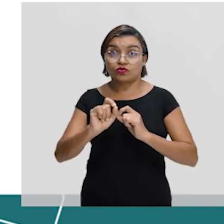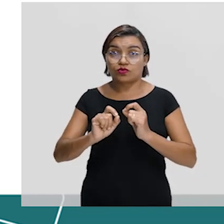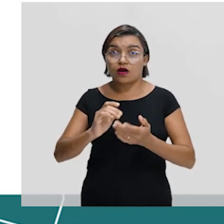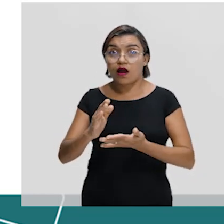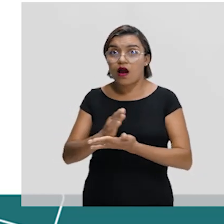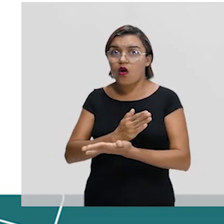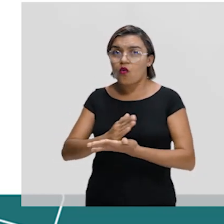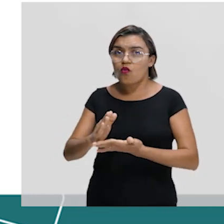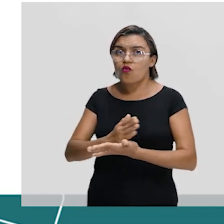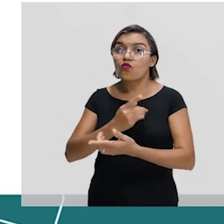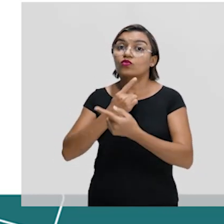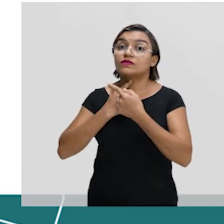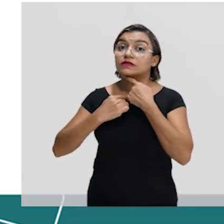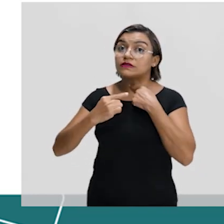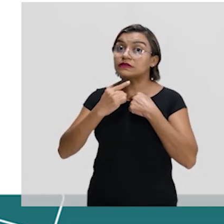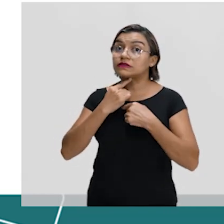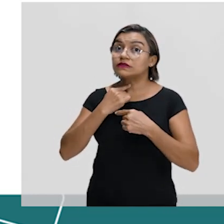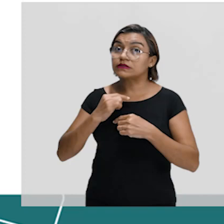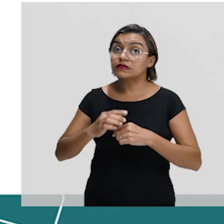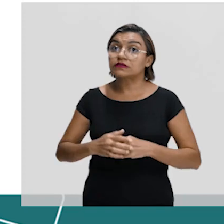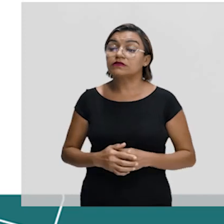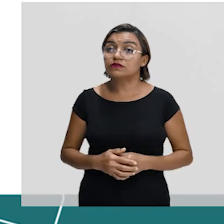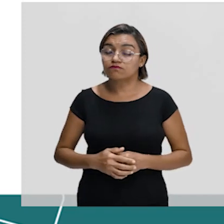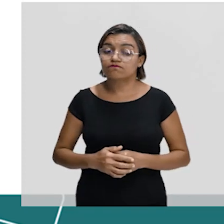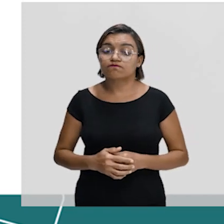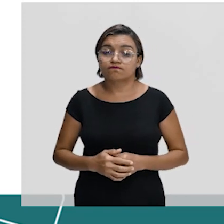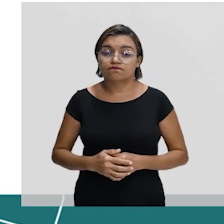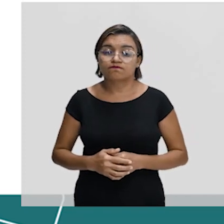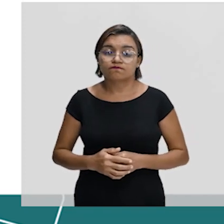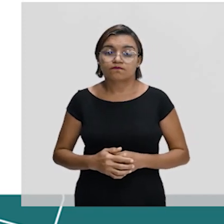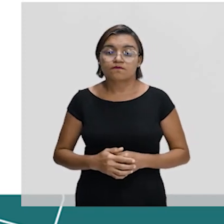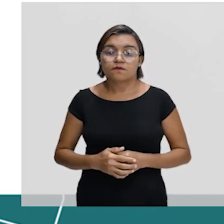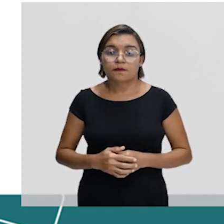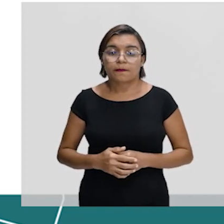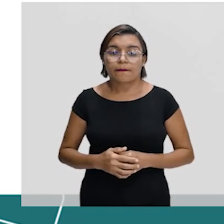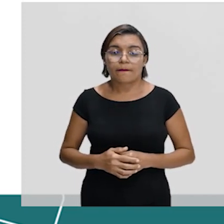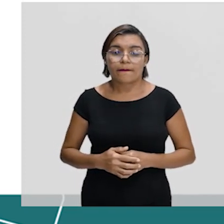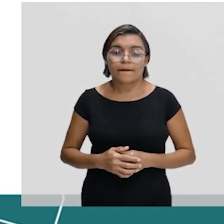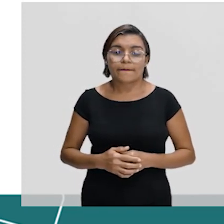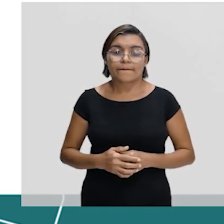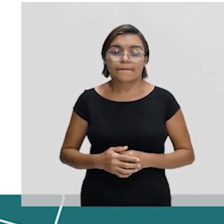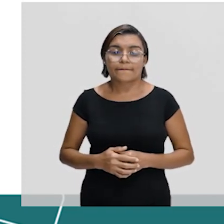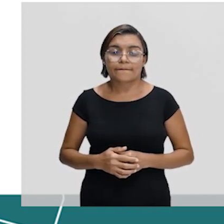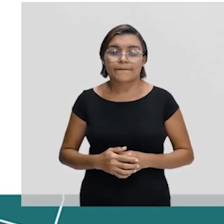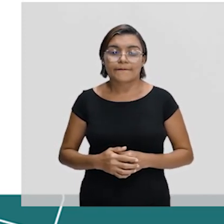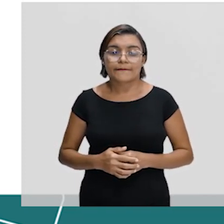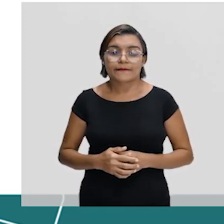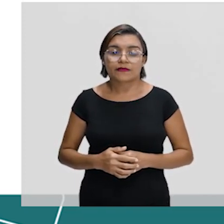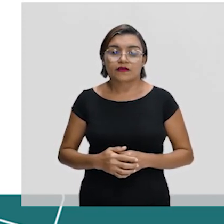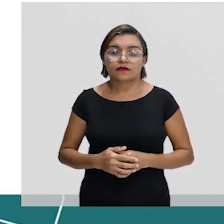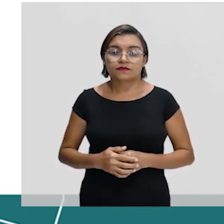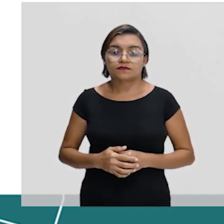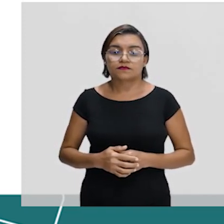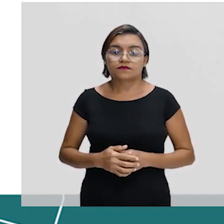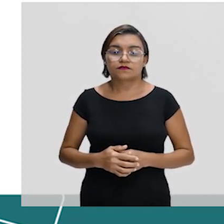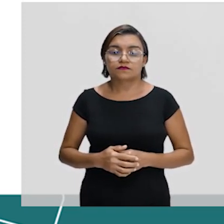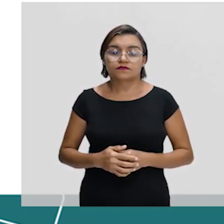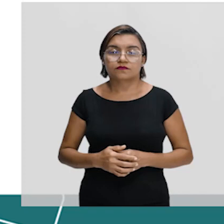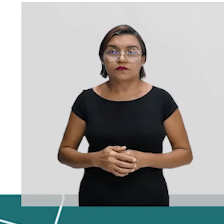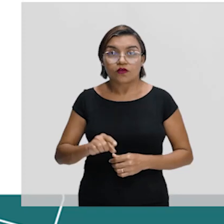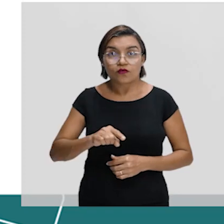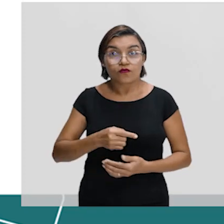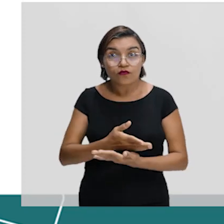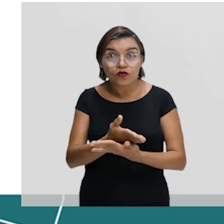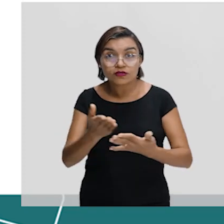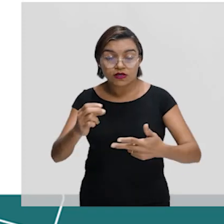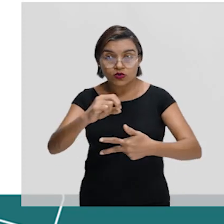algum desejo. Então, que te vaya bien en los exámenes. É o que a gente deseja para vocês no